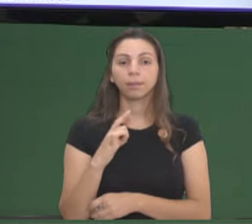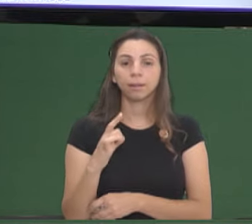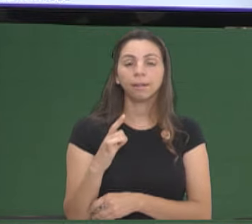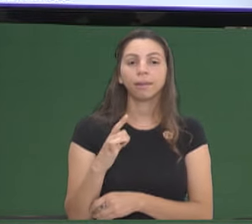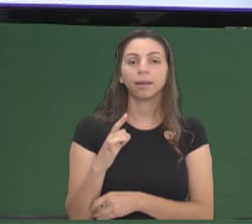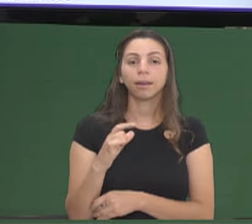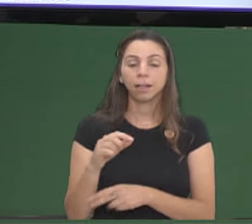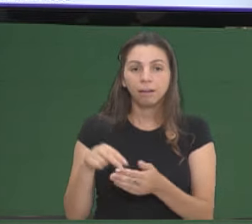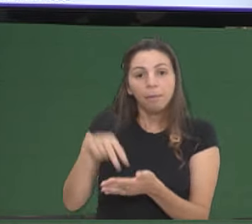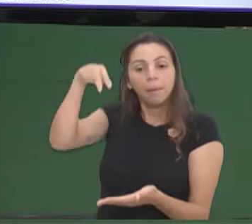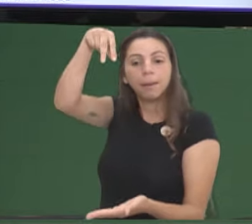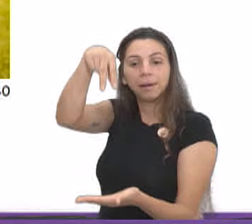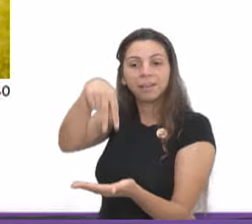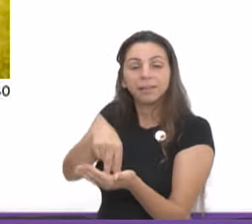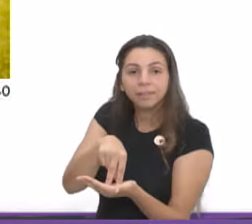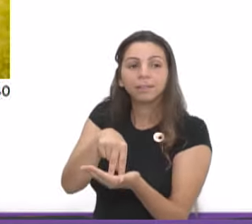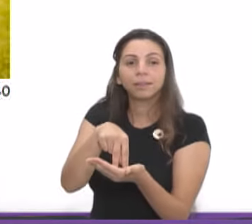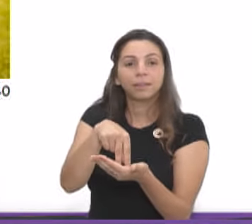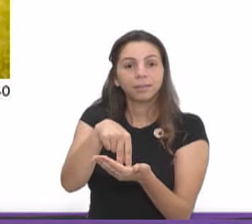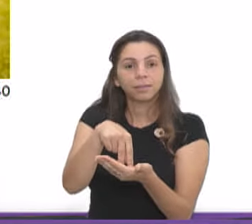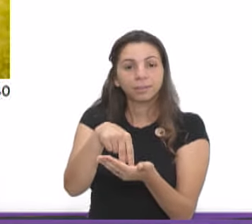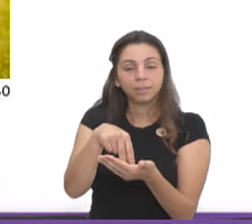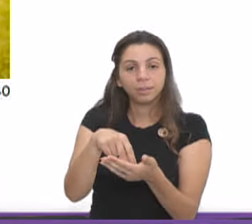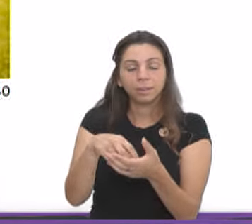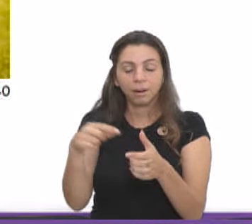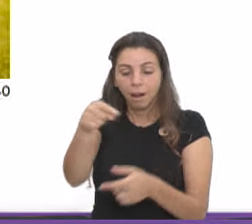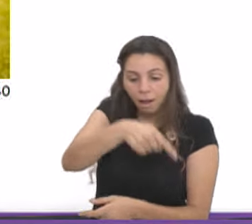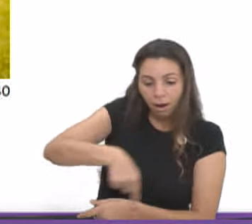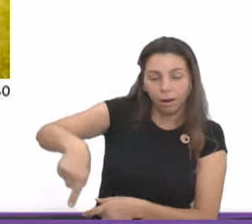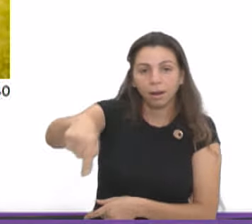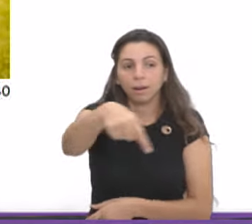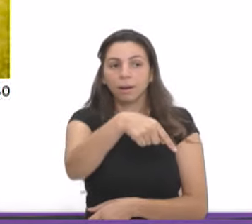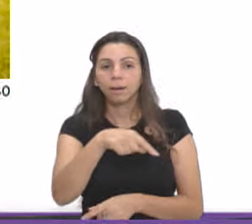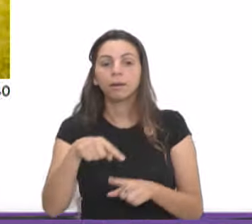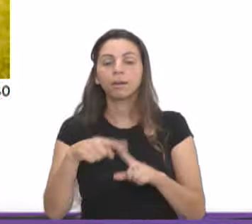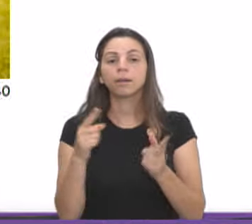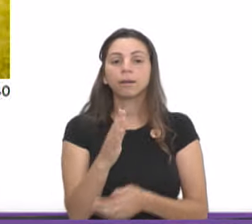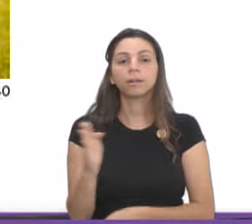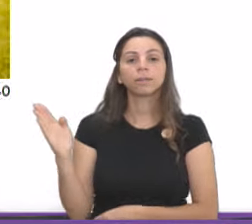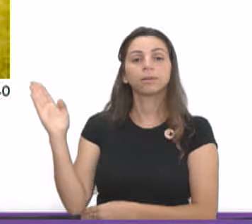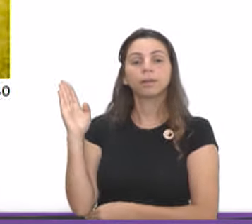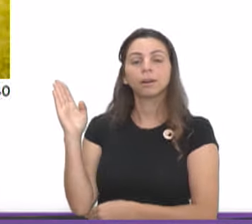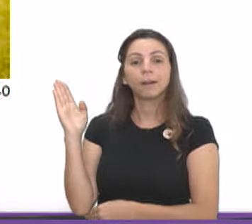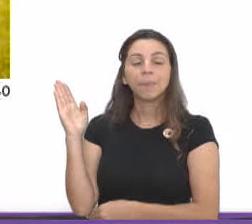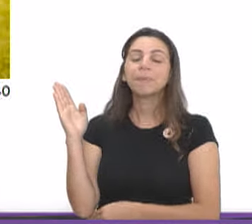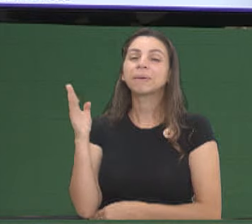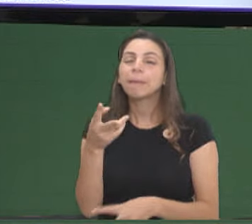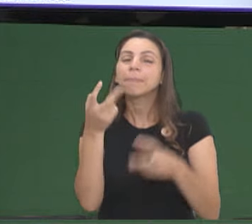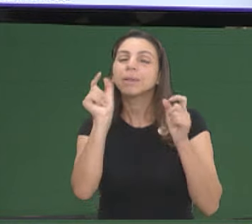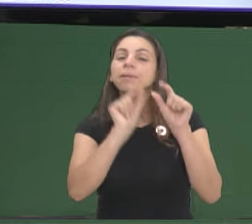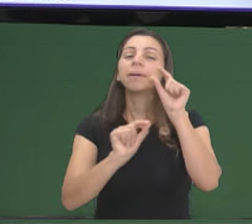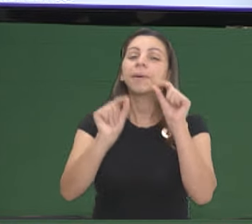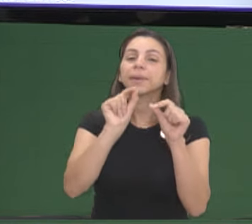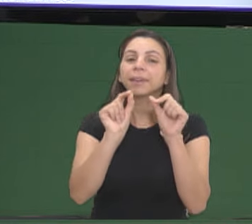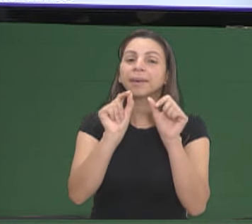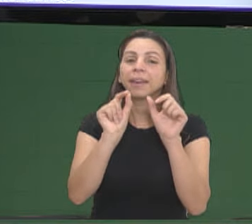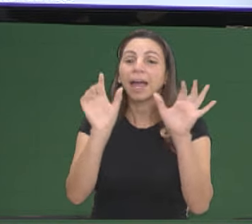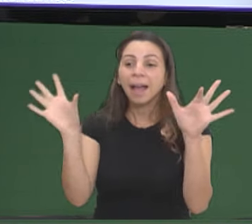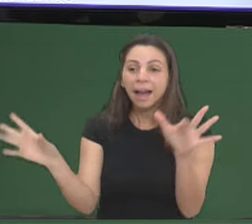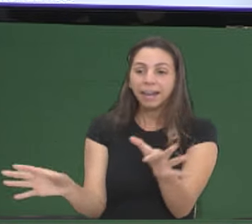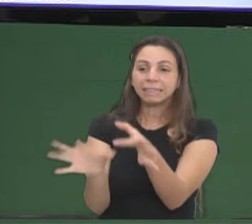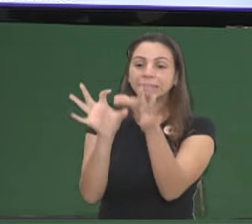possam saltar, que elas tenham, né, arcos, certo? Mas aqui, a união, porque todos estão em busca de um objetivo,